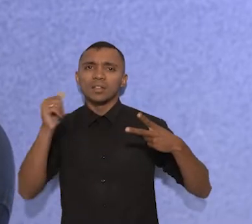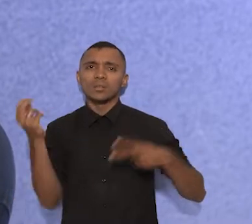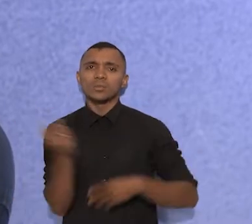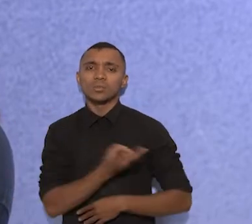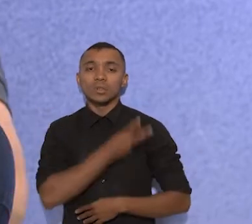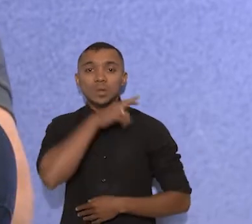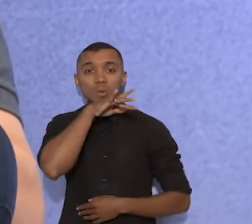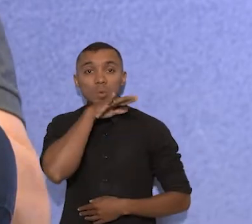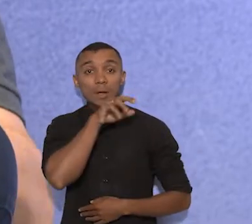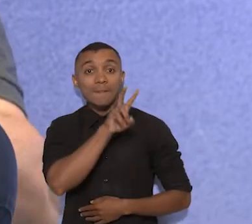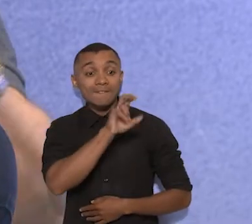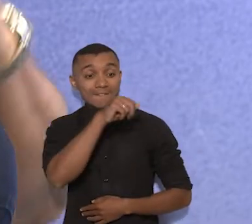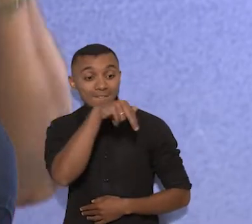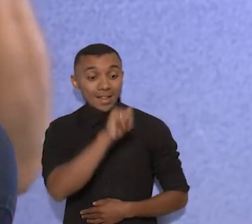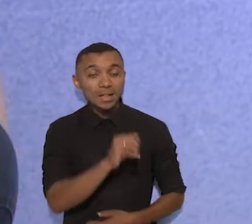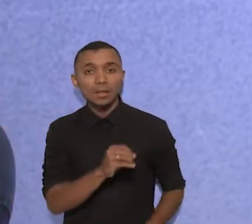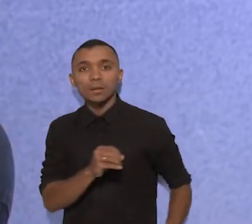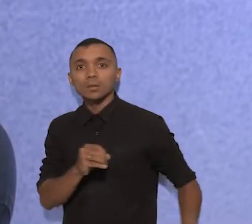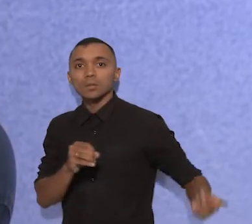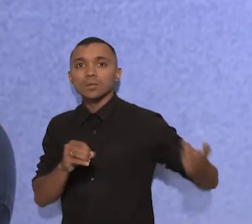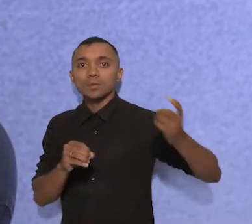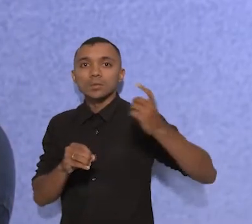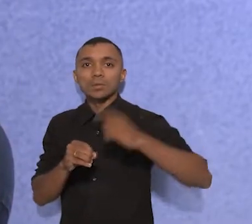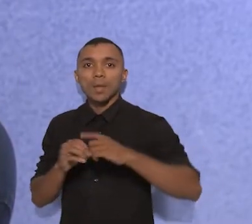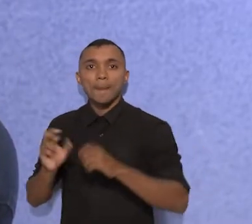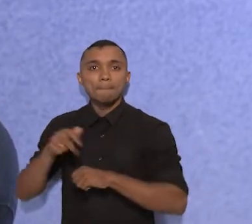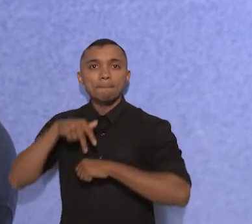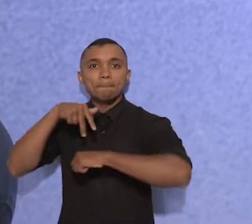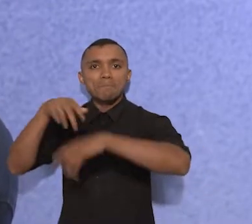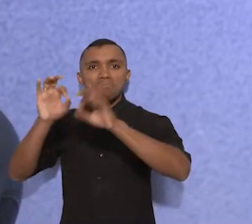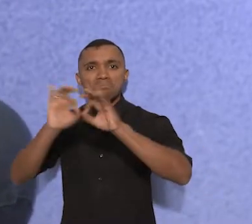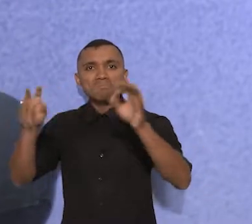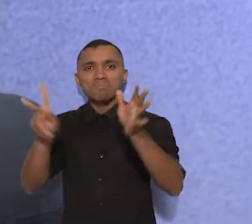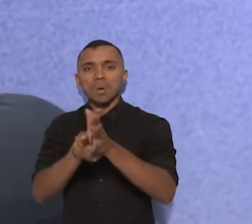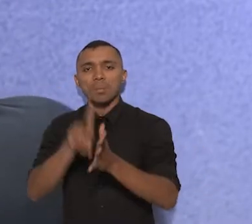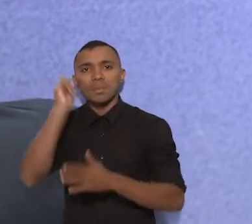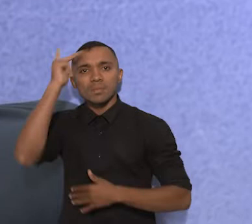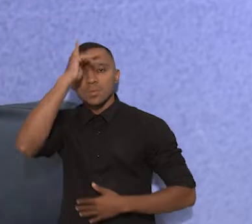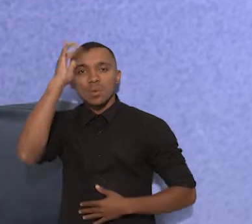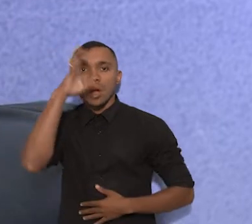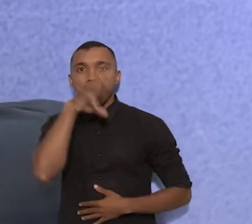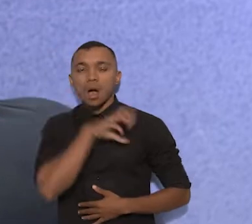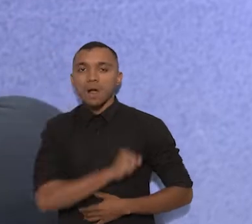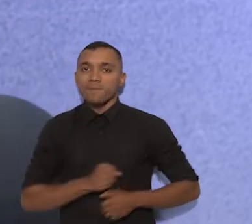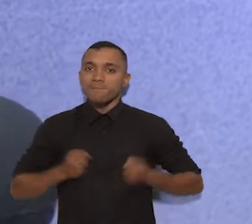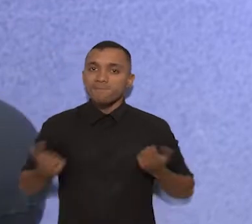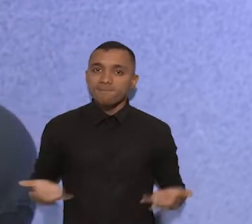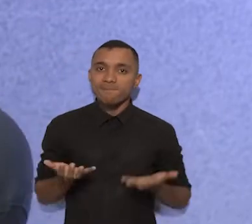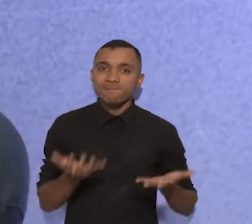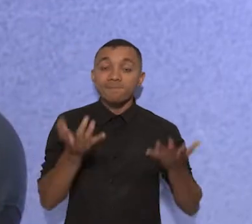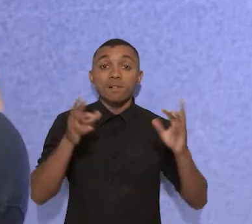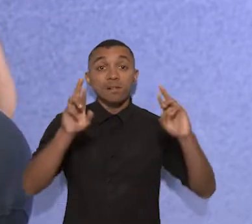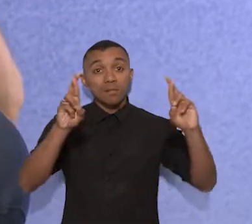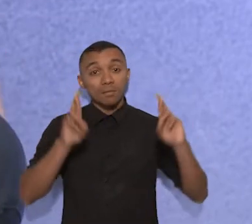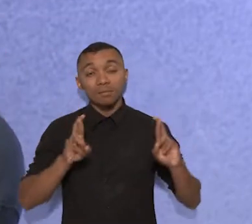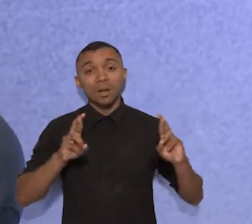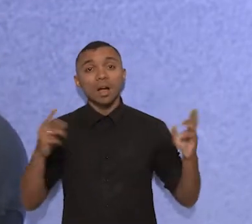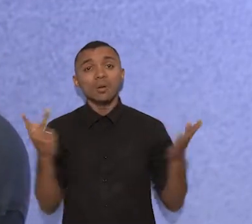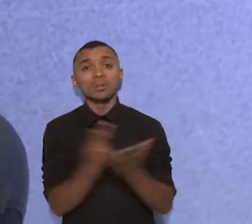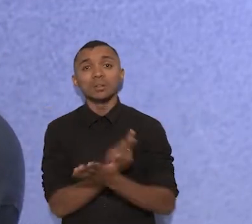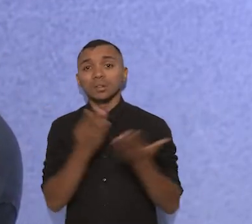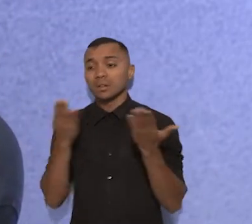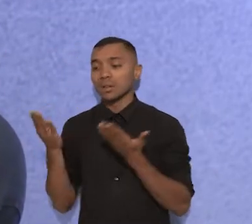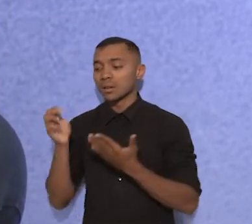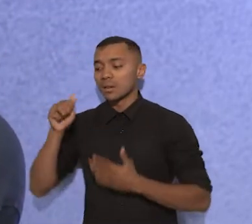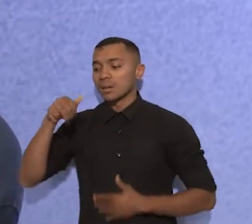o Vina voltou a crescer, voltou a ser o Vina que a torcida do Ceará tanto espera dele e deseja, o Medoza caiu